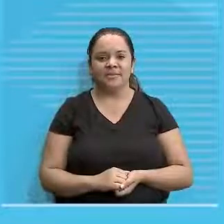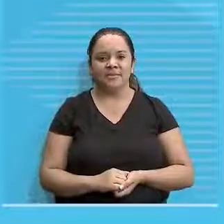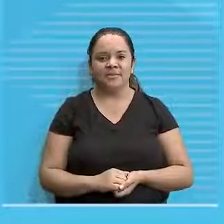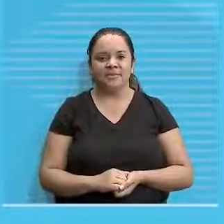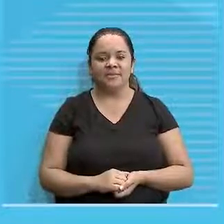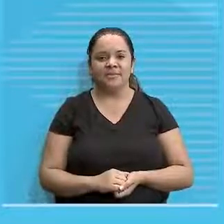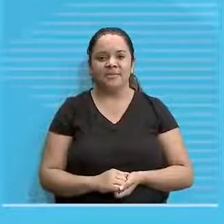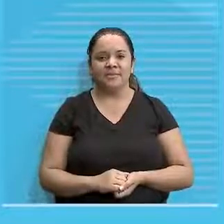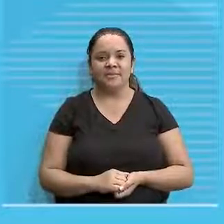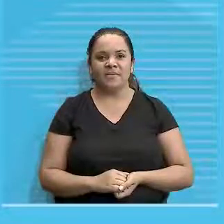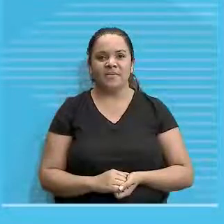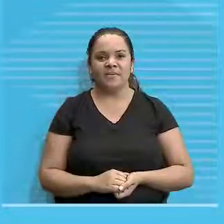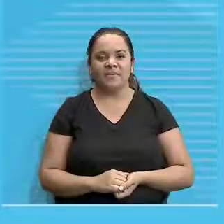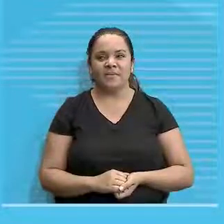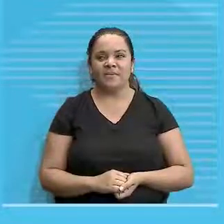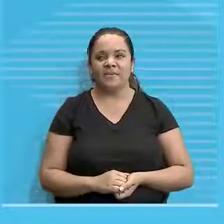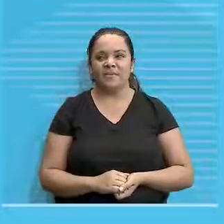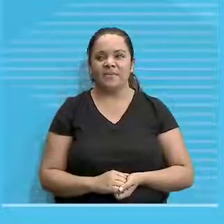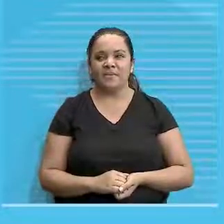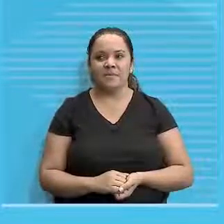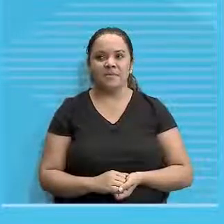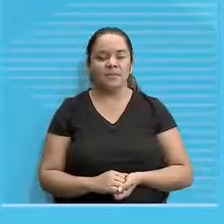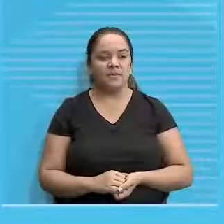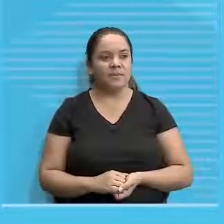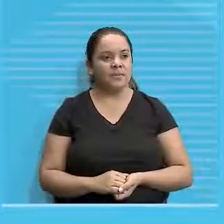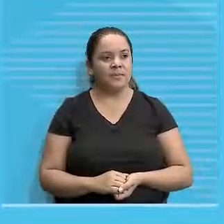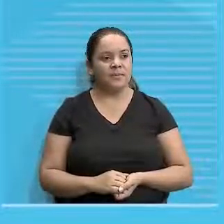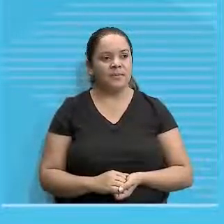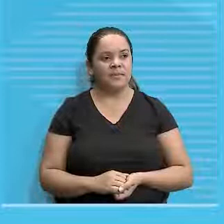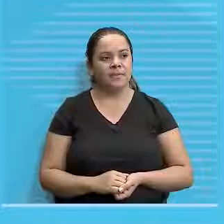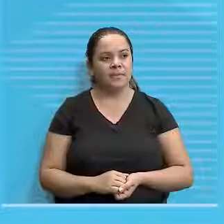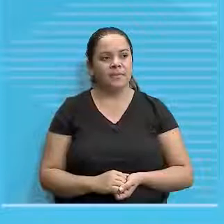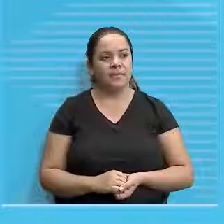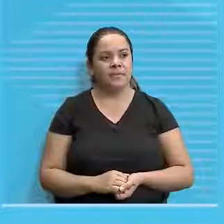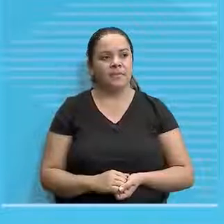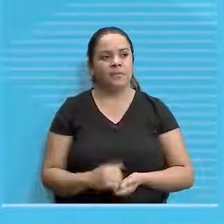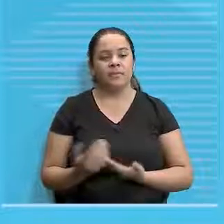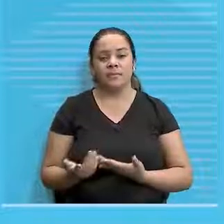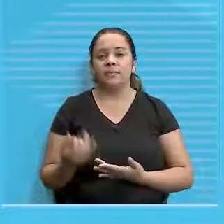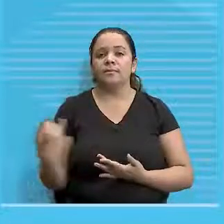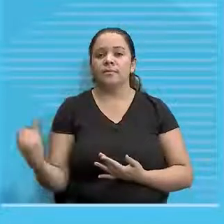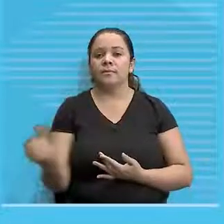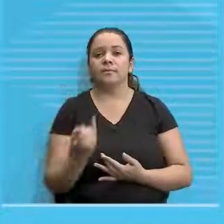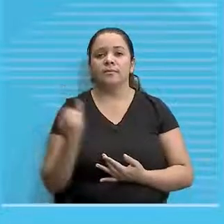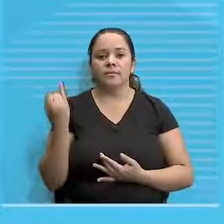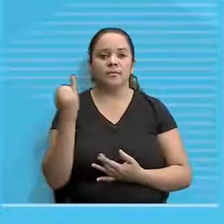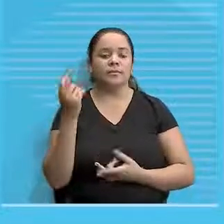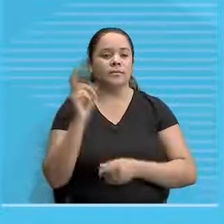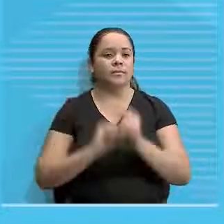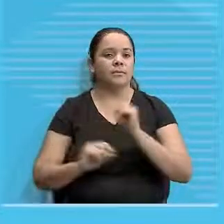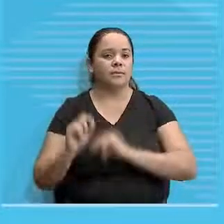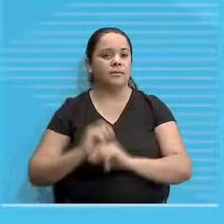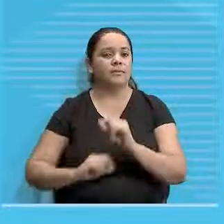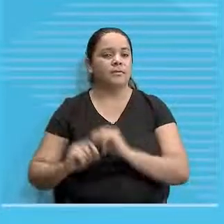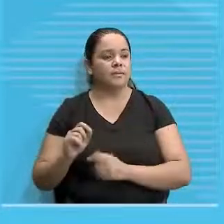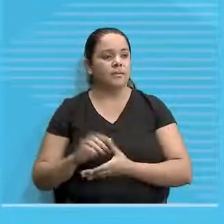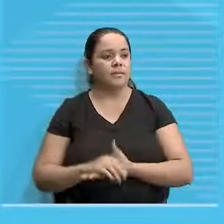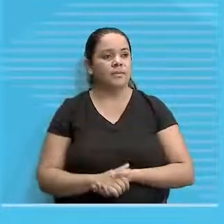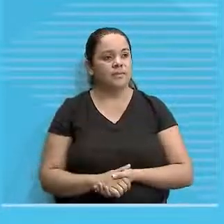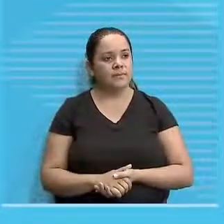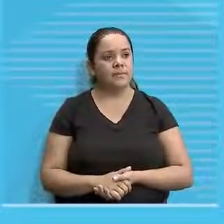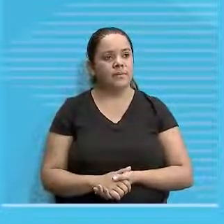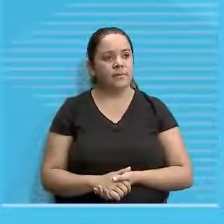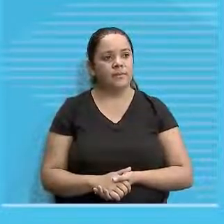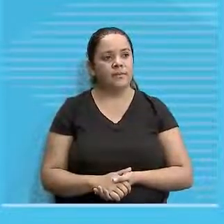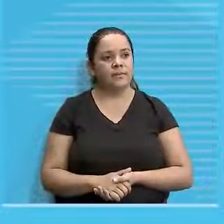não, também é quem a gente é, né? Então, o importante aqui, que eu sempre falei o